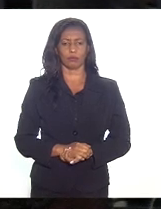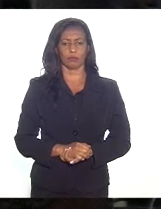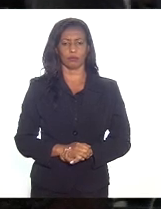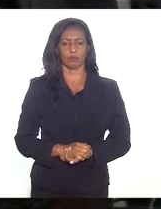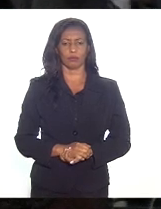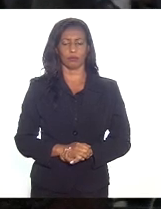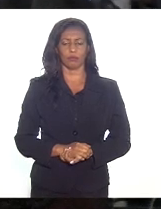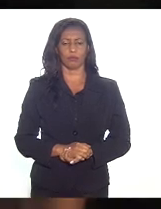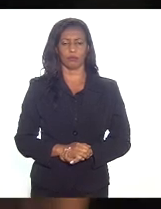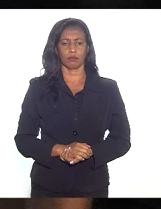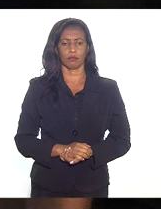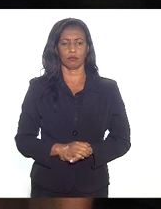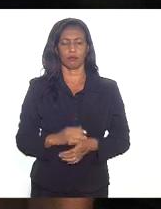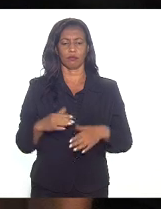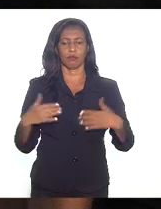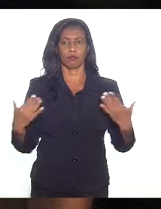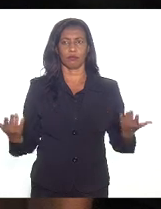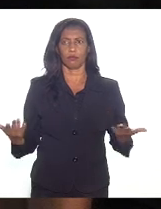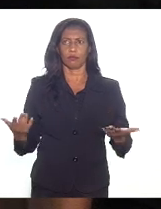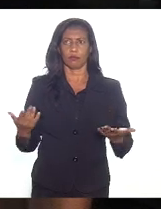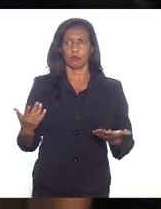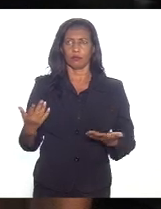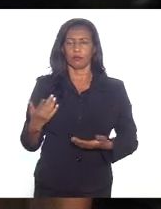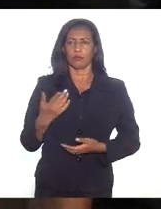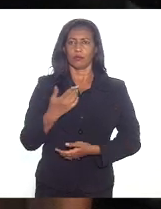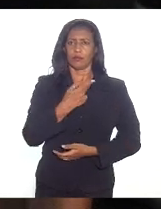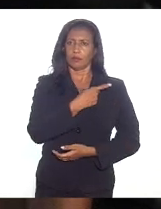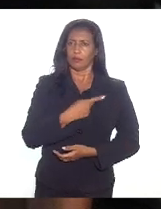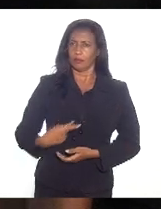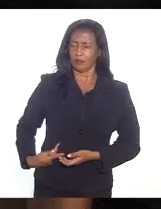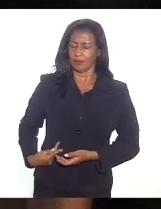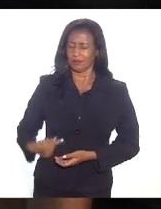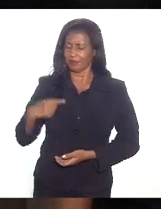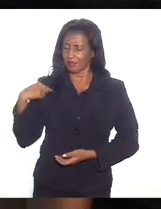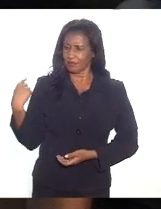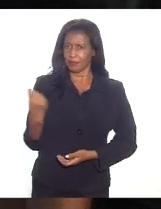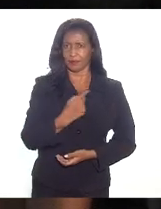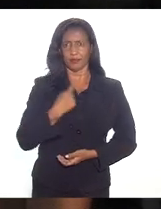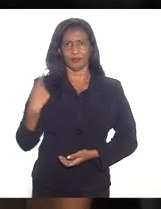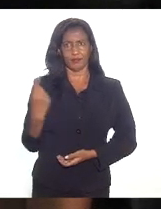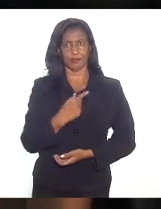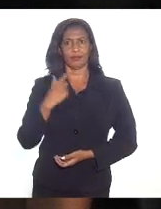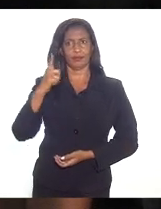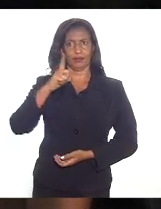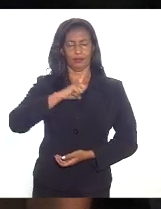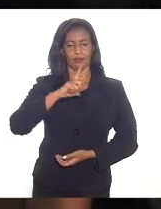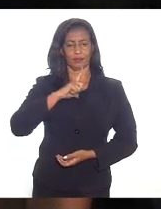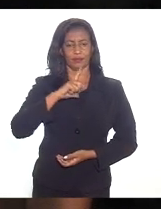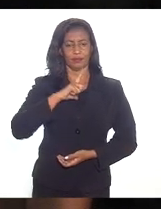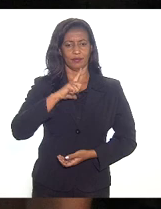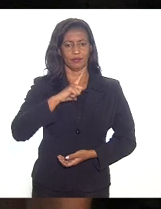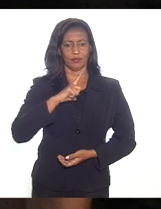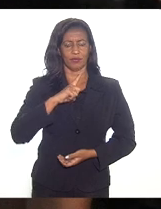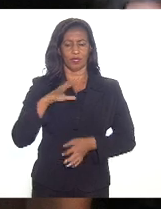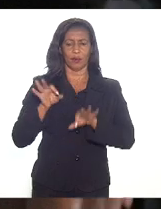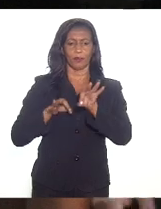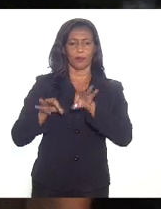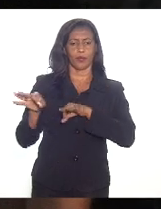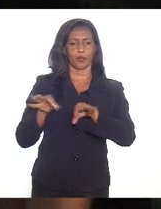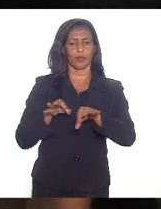Senhor presidente, para que nós tenhamos um